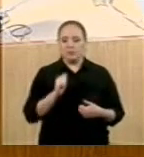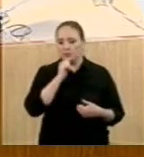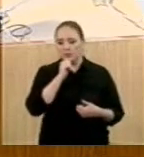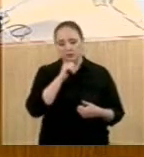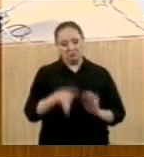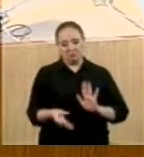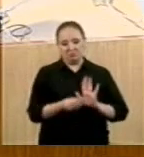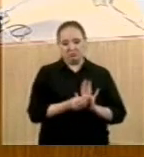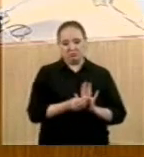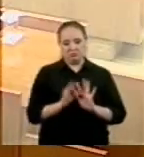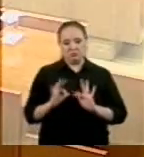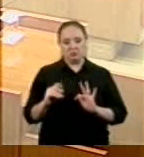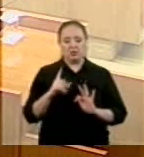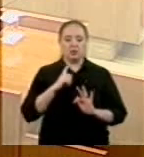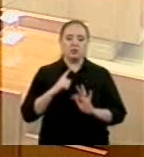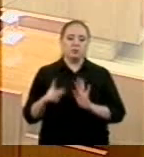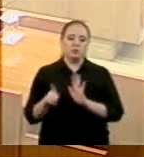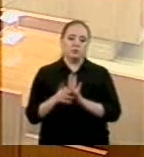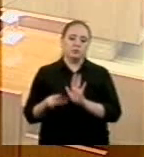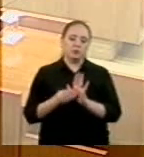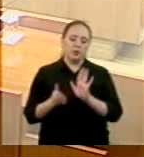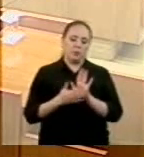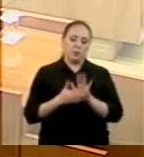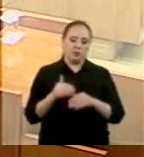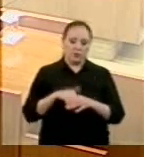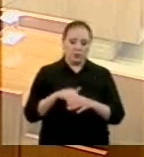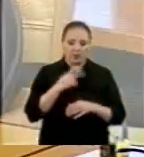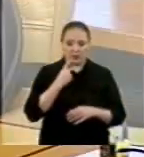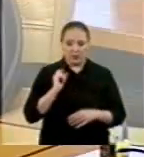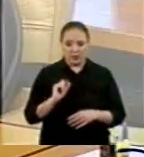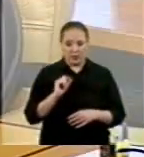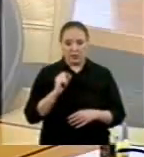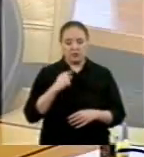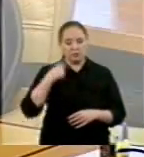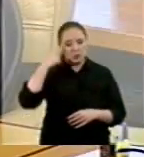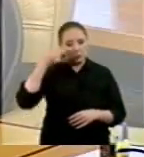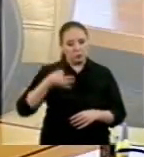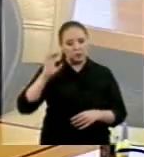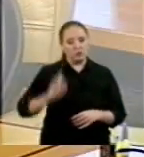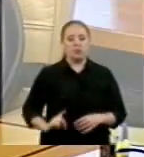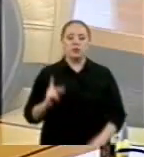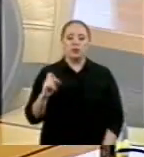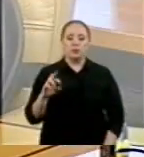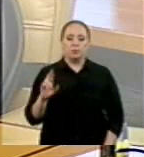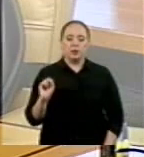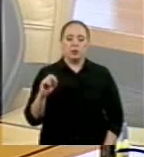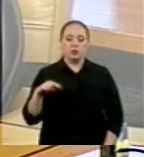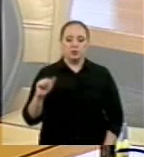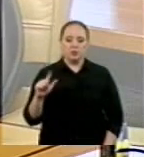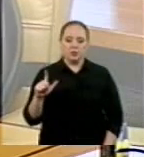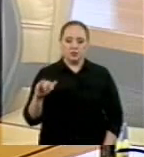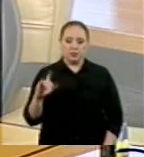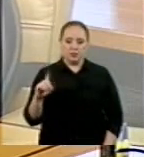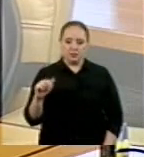constam integralmente desta proposta de voto, dizendo que compreendo os direitos de personalidade, não